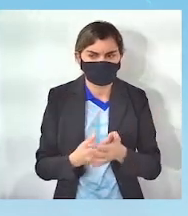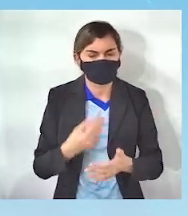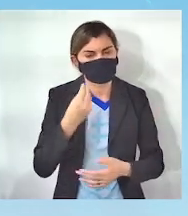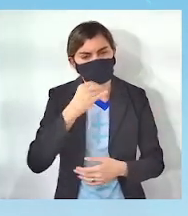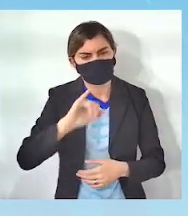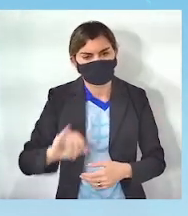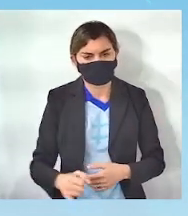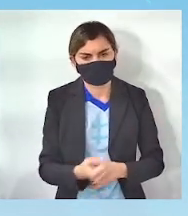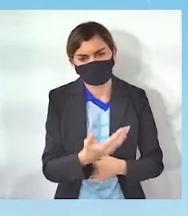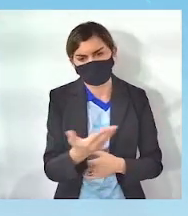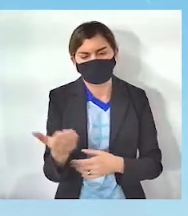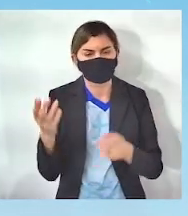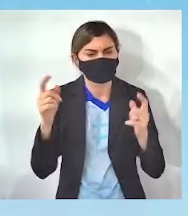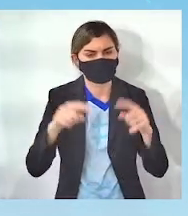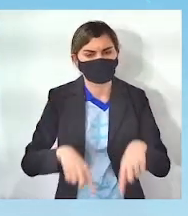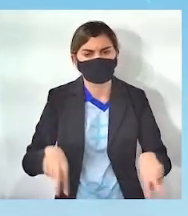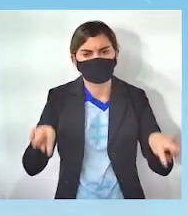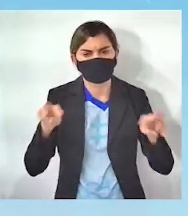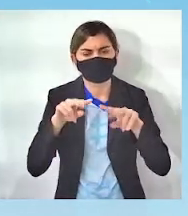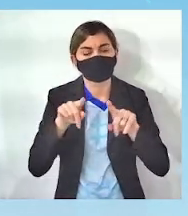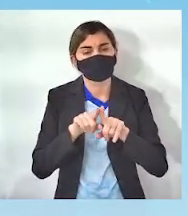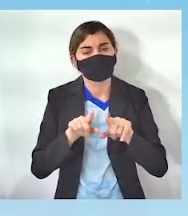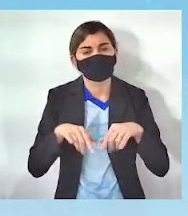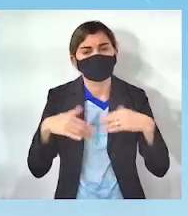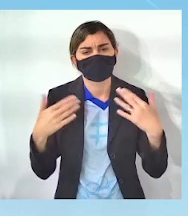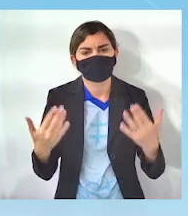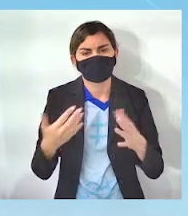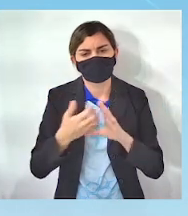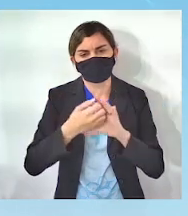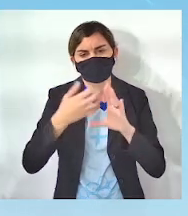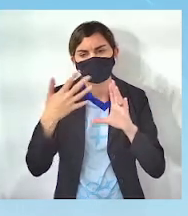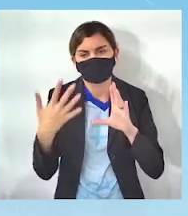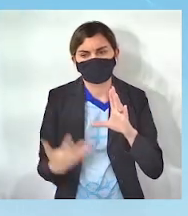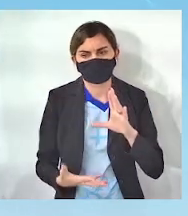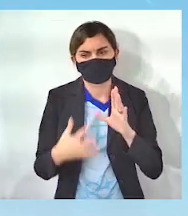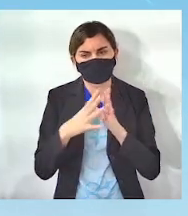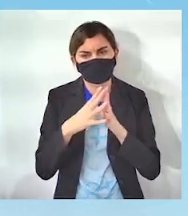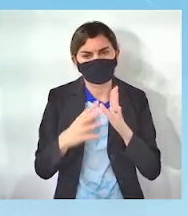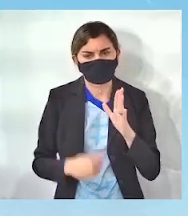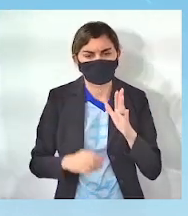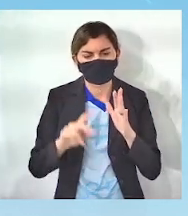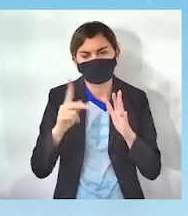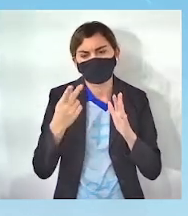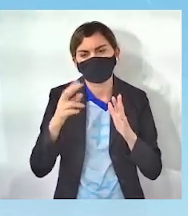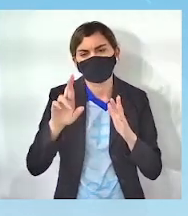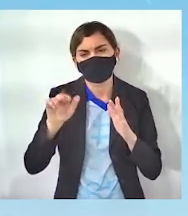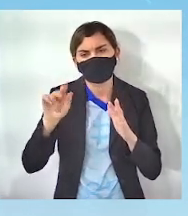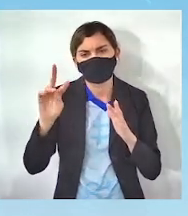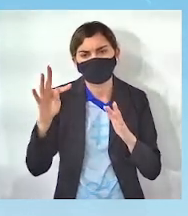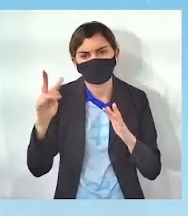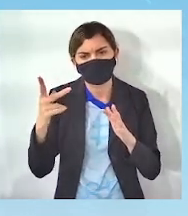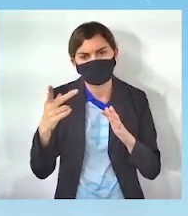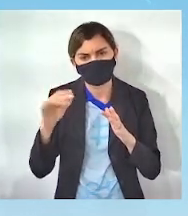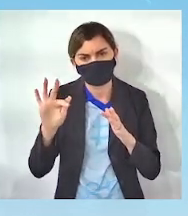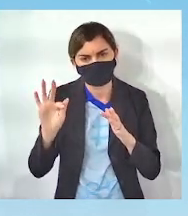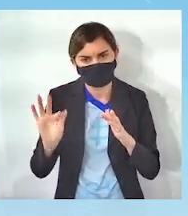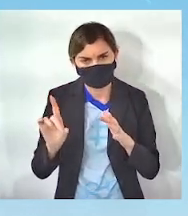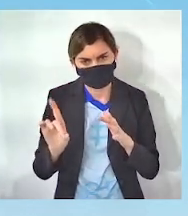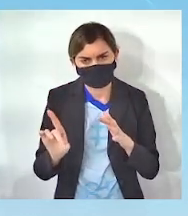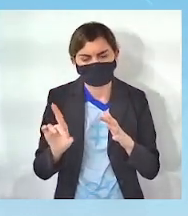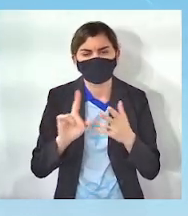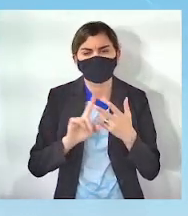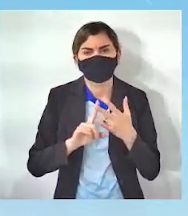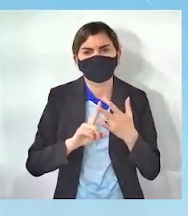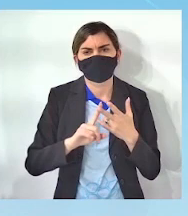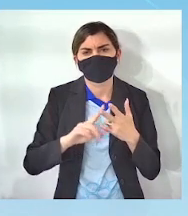oportunidade, vocês vão poder ver também quais são as características do modelo de Rutherford e do modelo de Bohr, que trazem